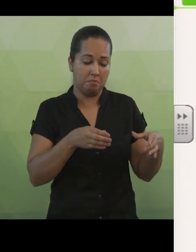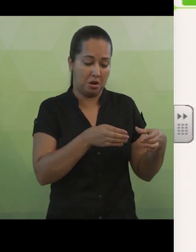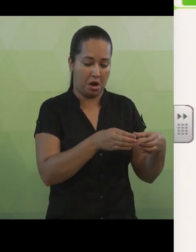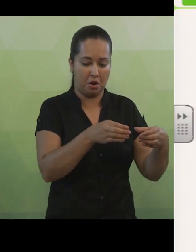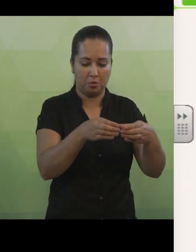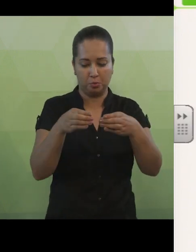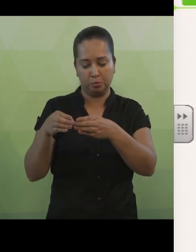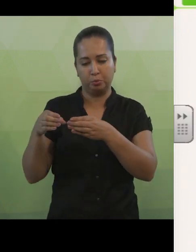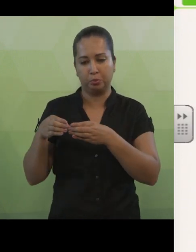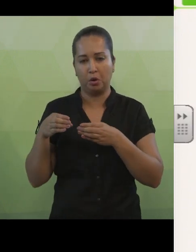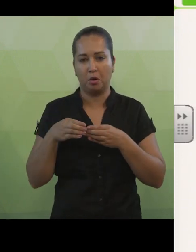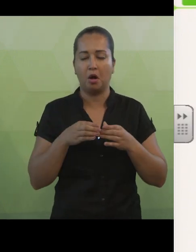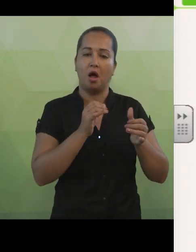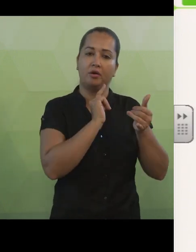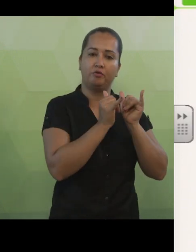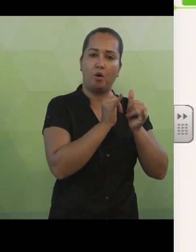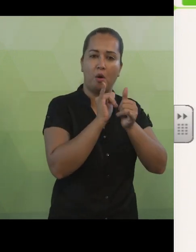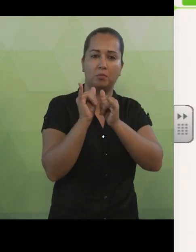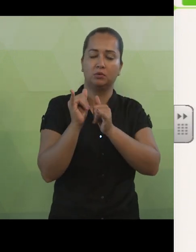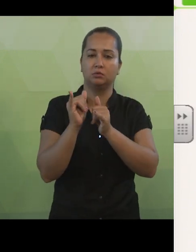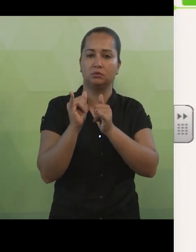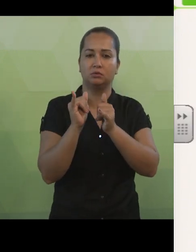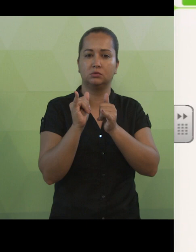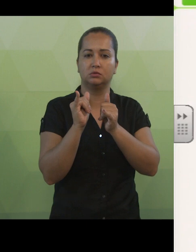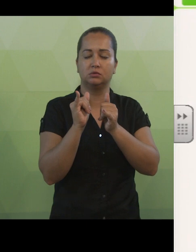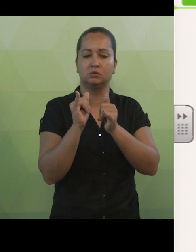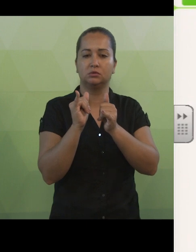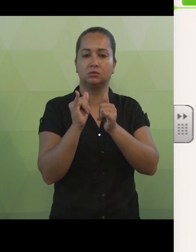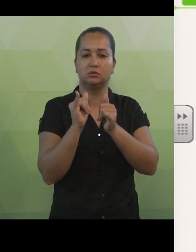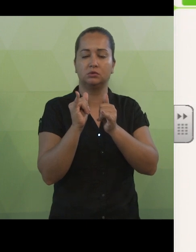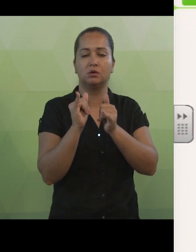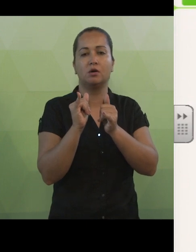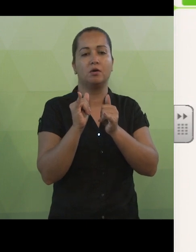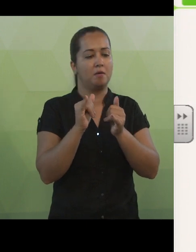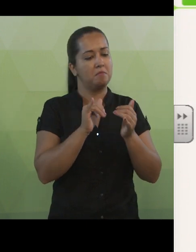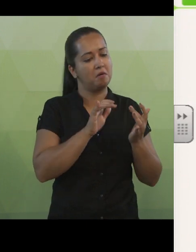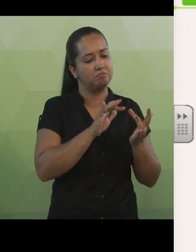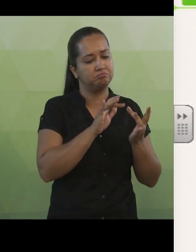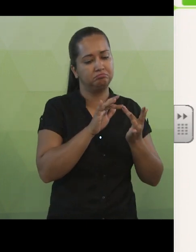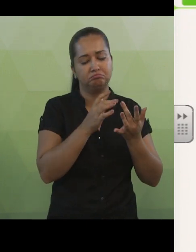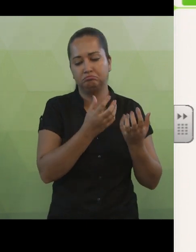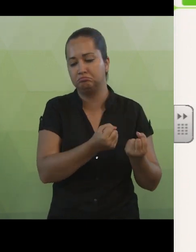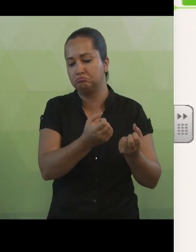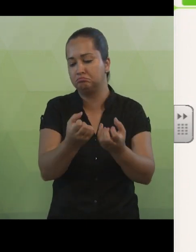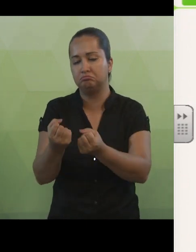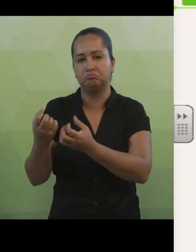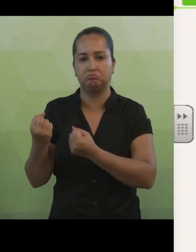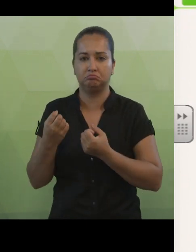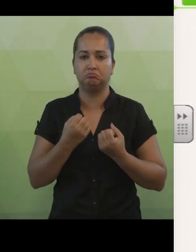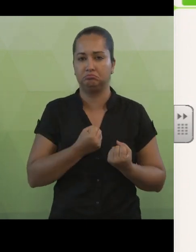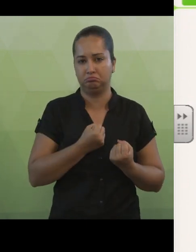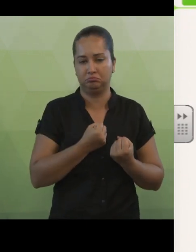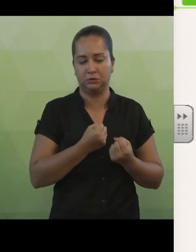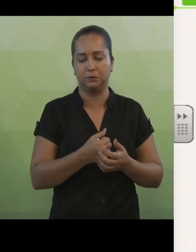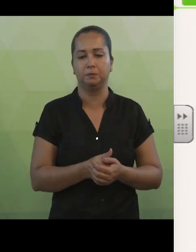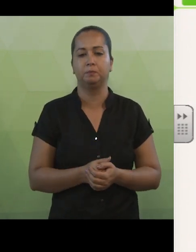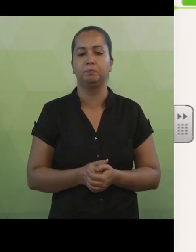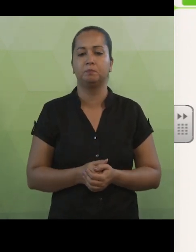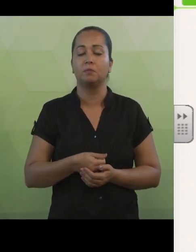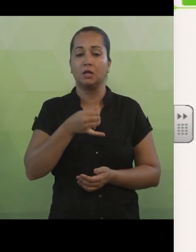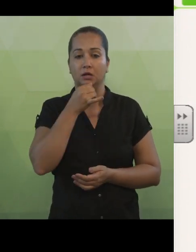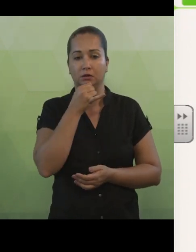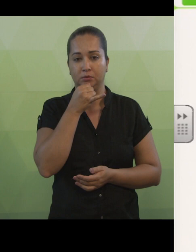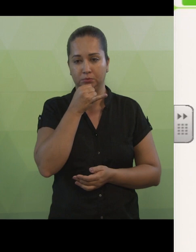informações de forma a atender às diversas necessidades do usuário. Por exemplo, uma tabela funcionário com todos os